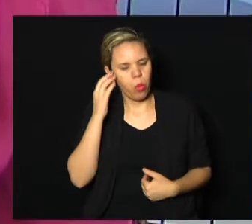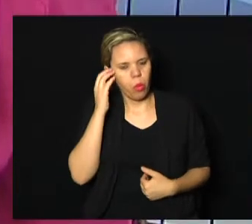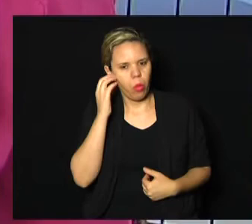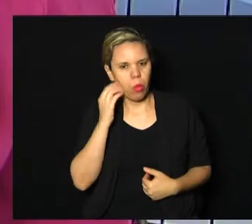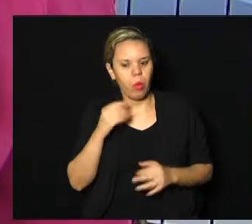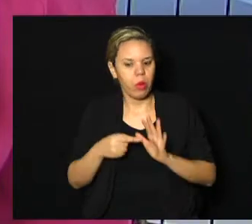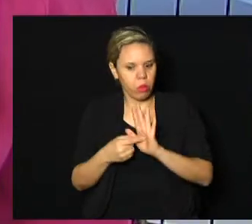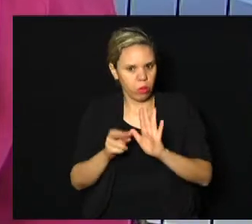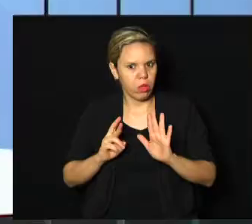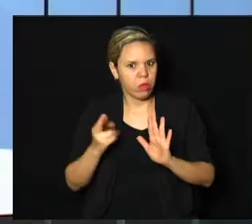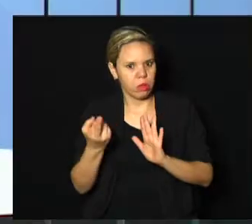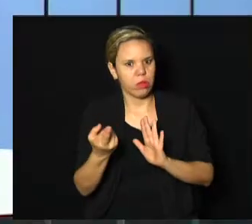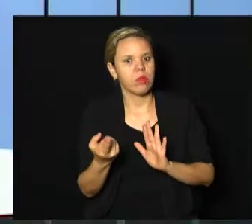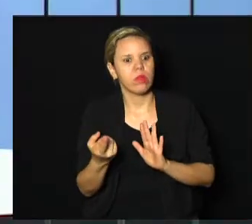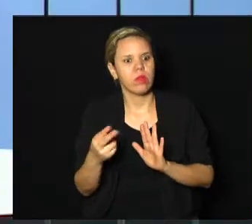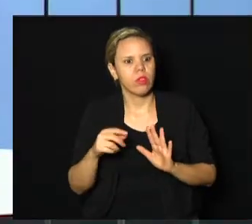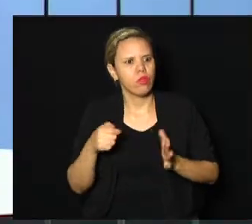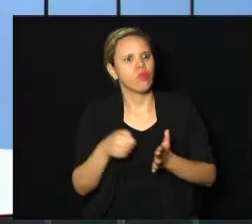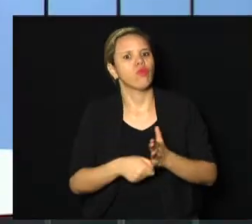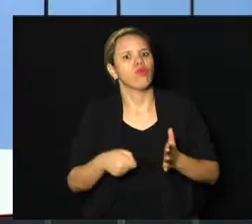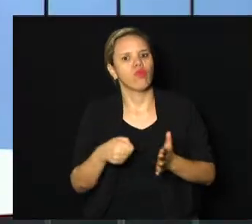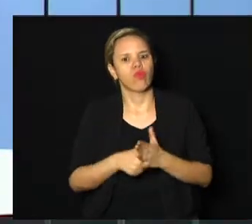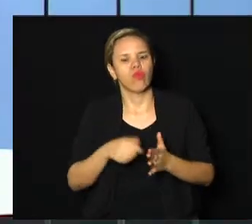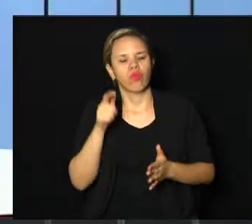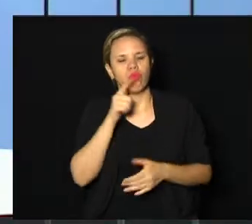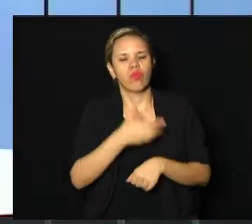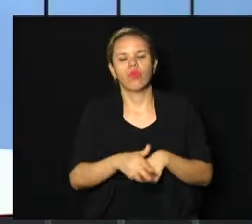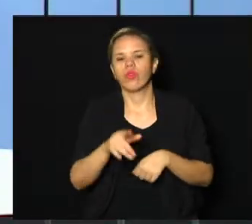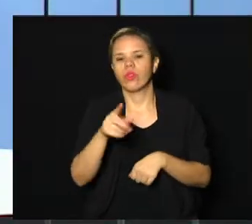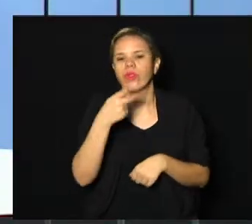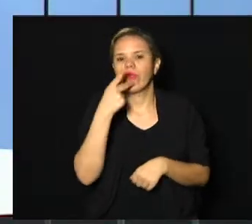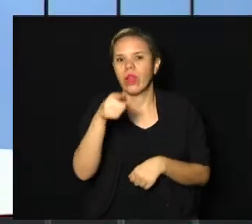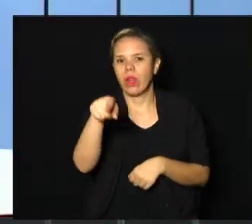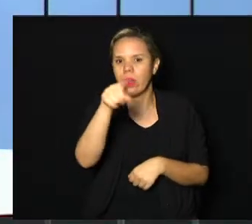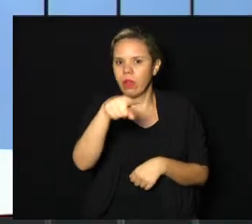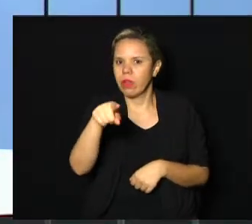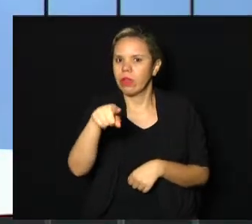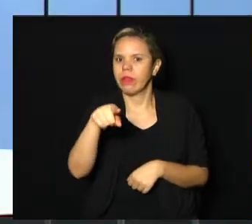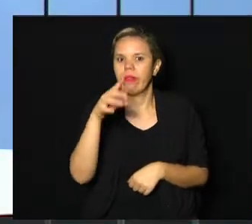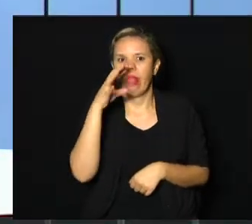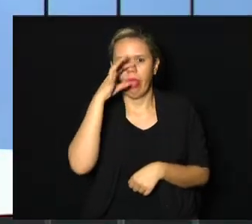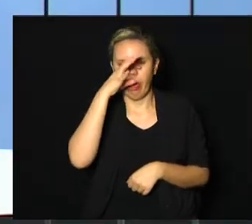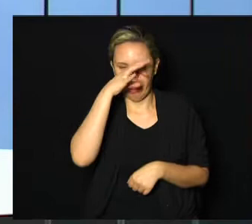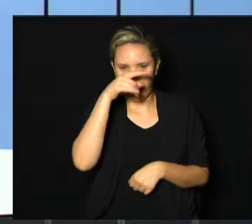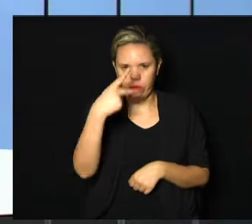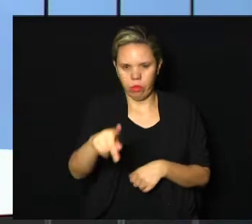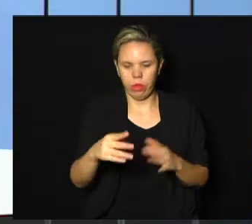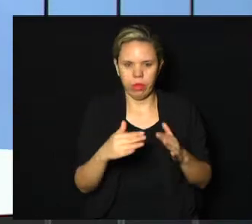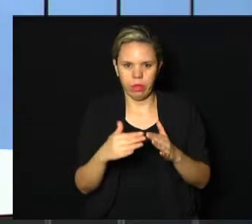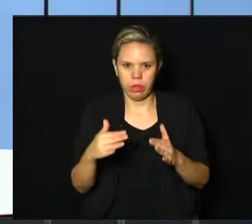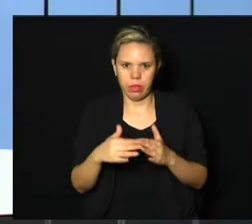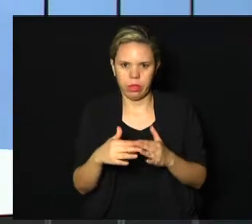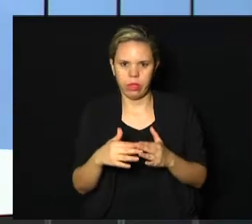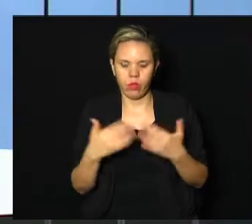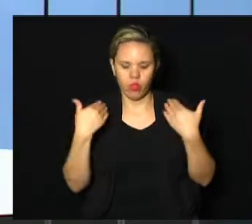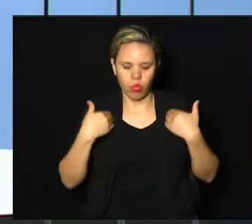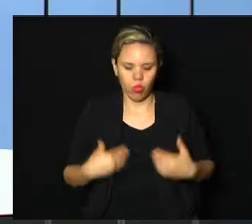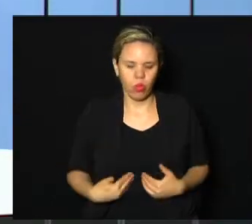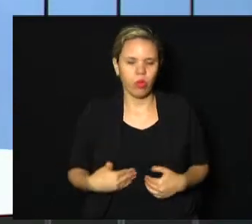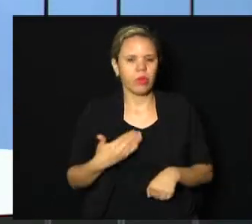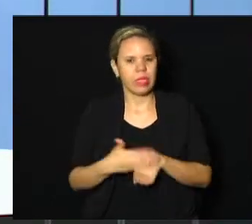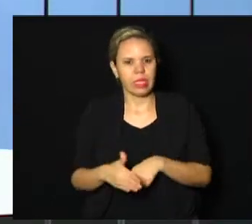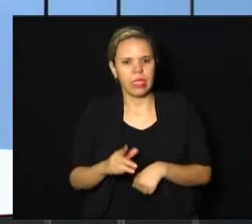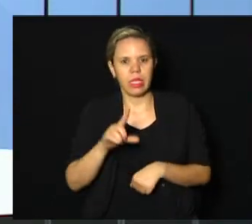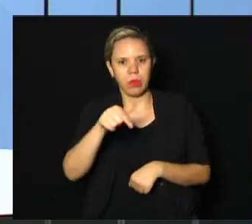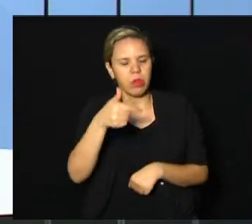né, doutor? Conforme a gente vai insistindo, o senhor fala em treino, eu já falo para você ser teimoso mesmo em casa, insista com o seu corpo, que ele